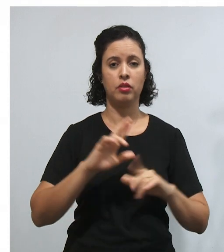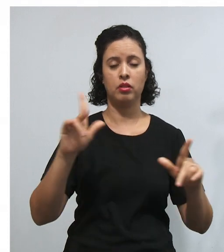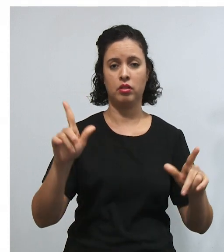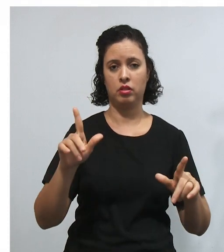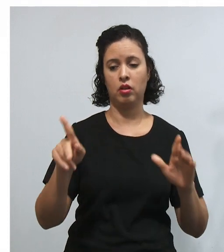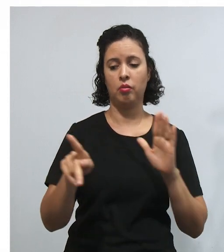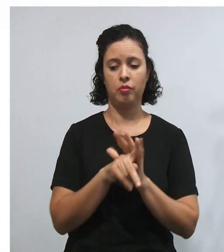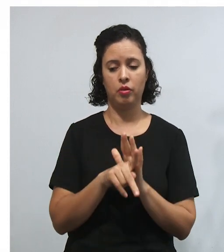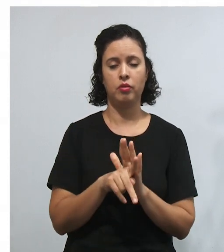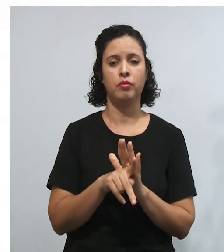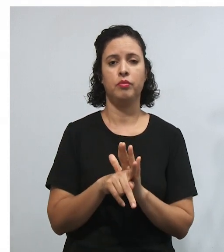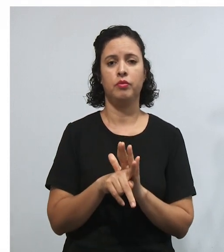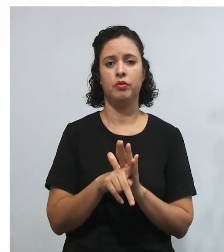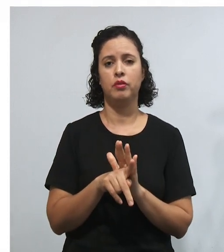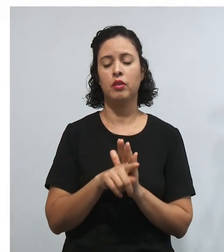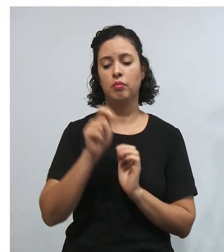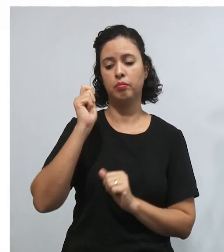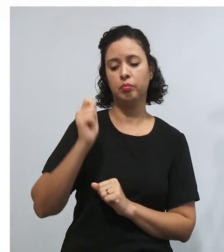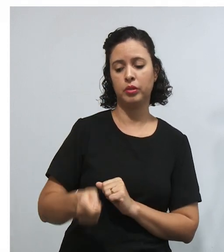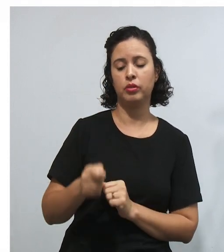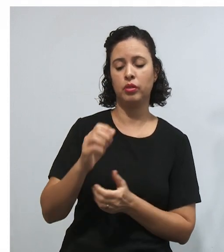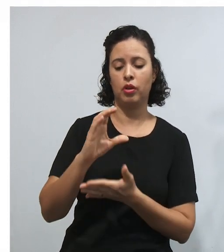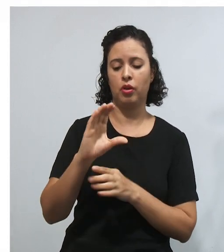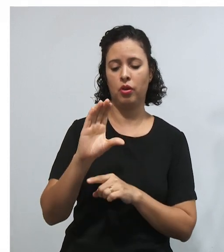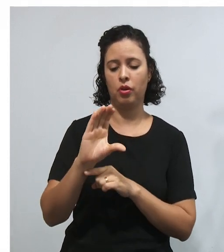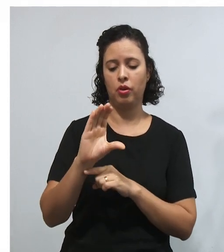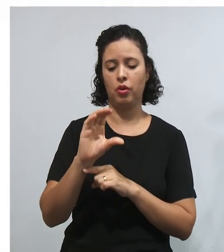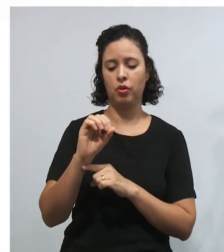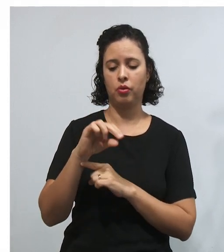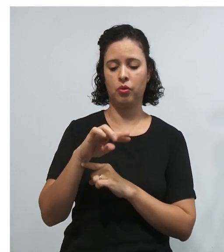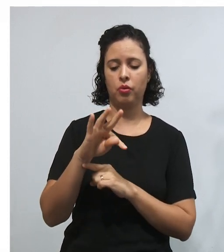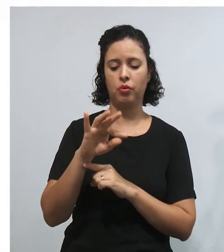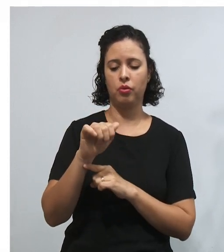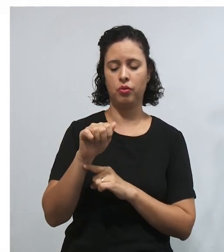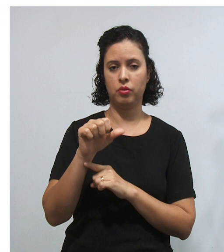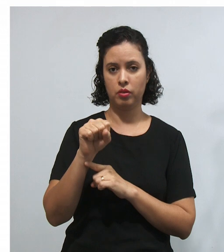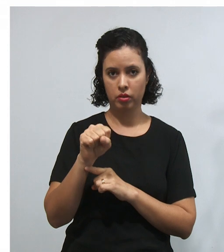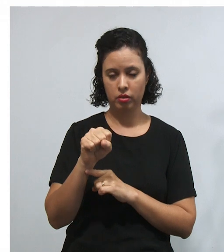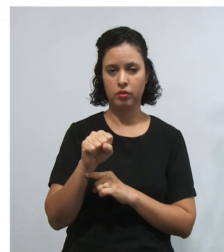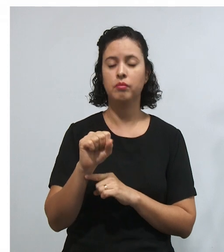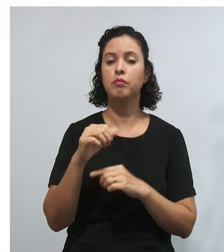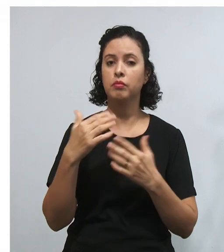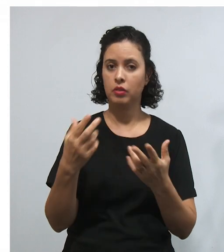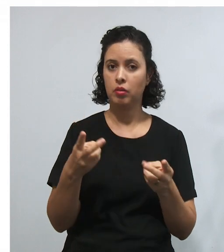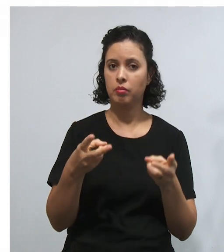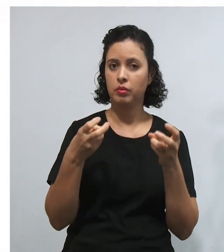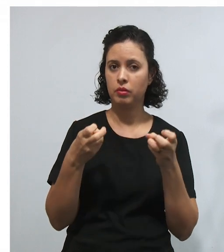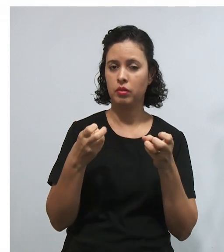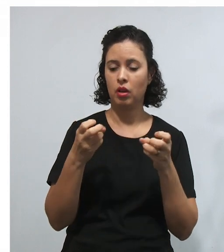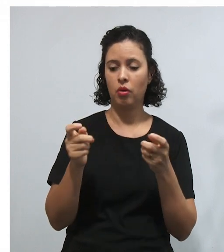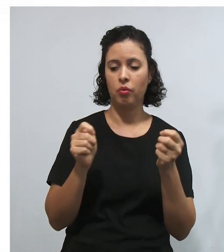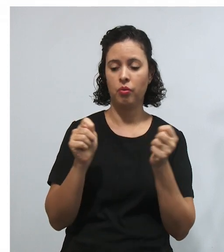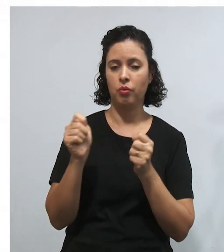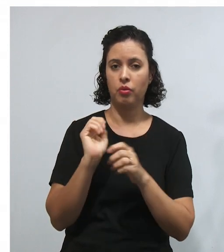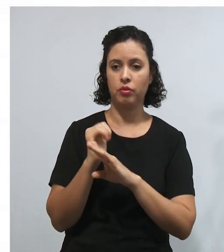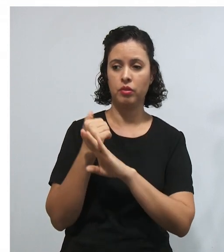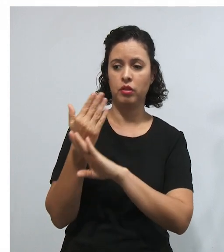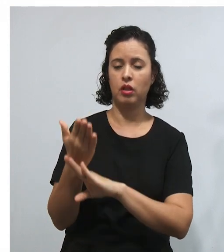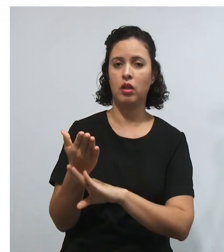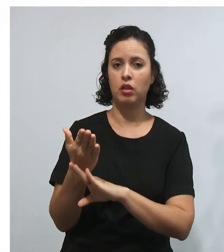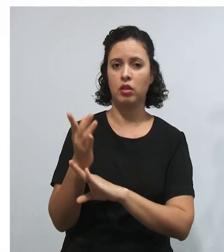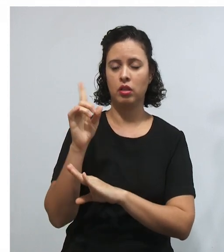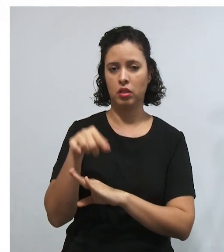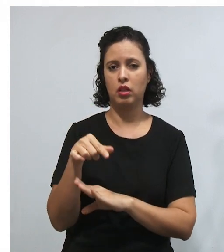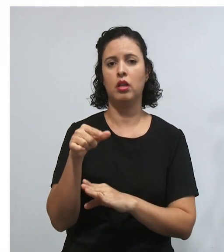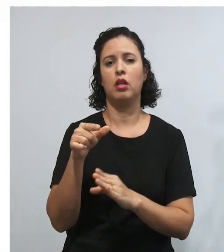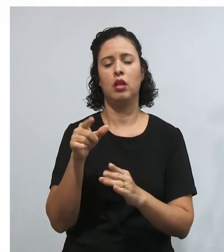Contas tem o poder para fazer. Então, vocês têm que perceber que o controle externo, no caso da fiscalização